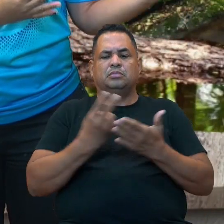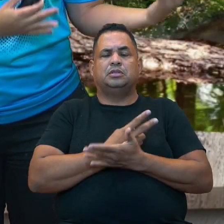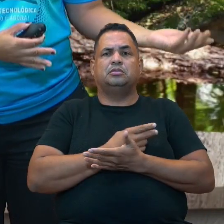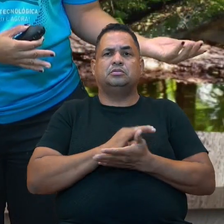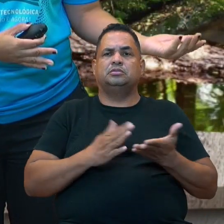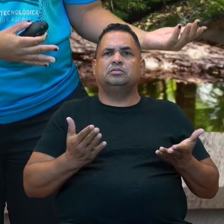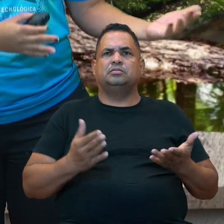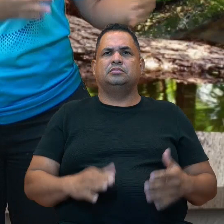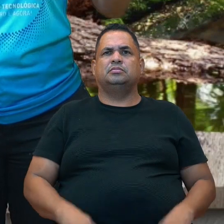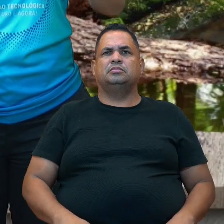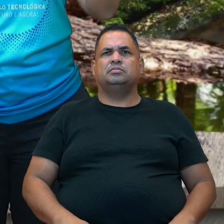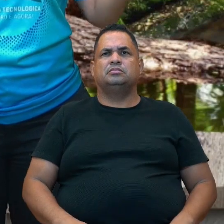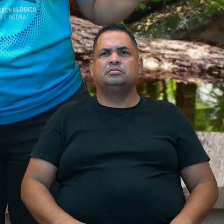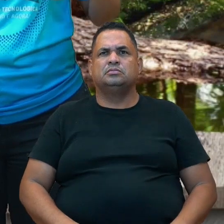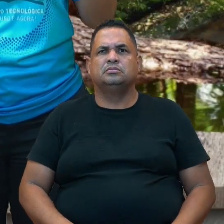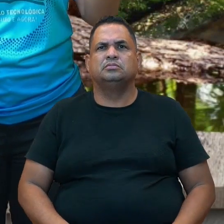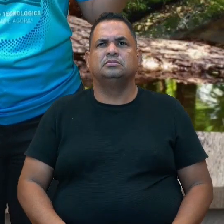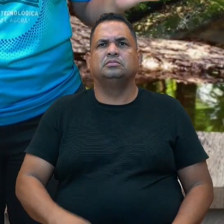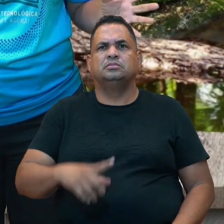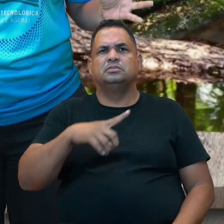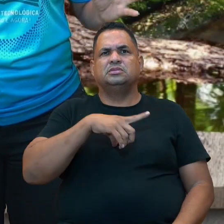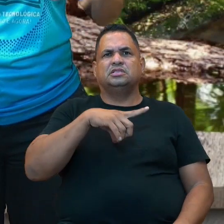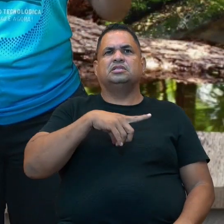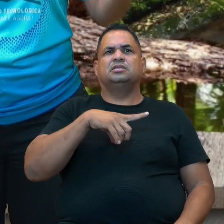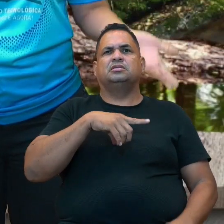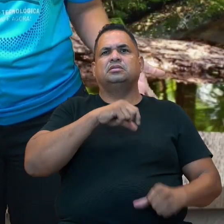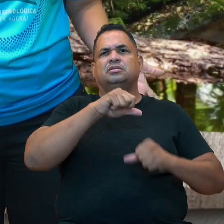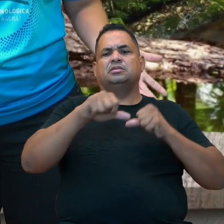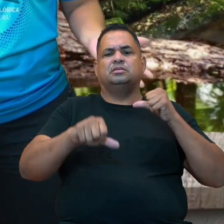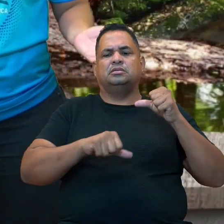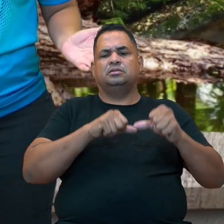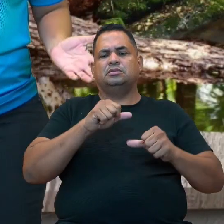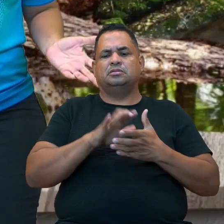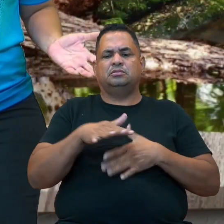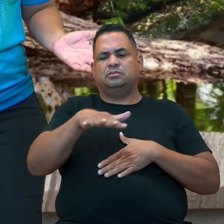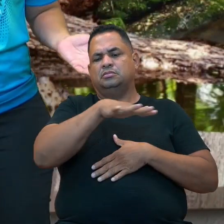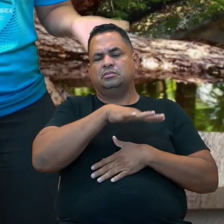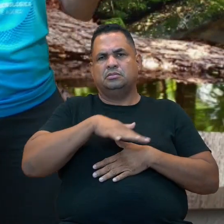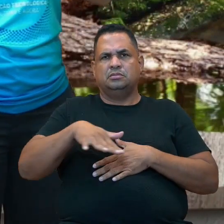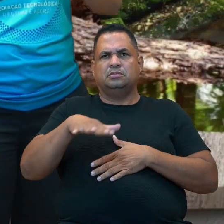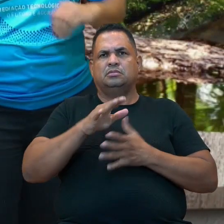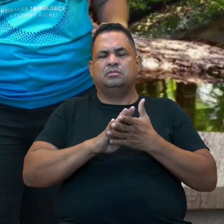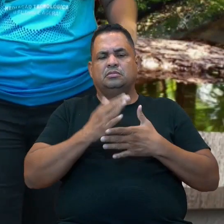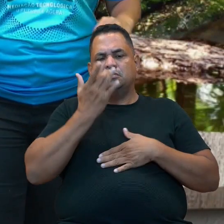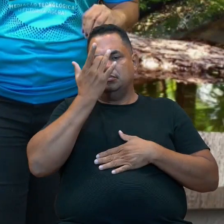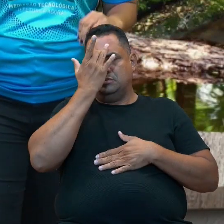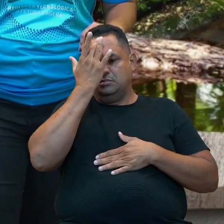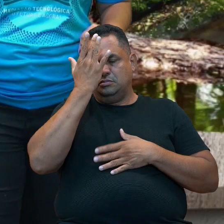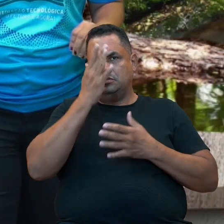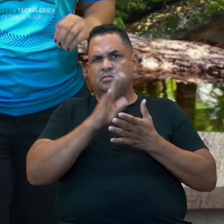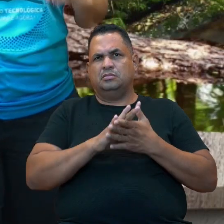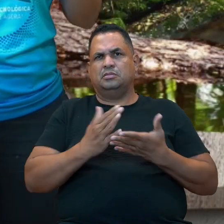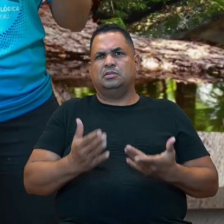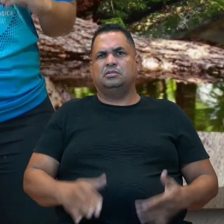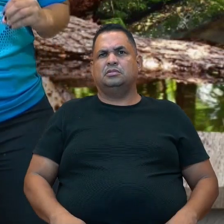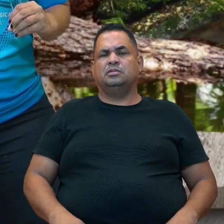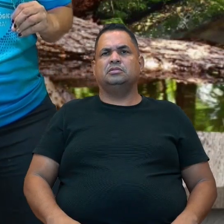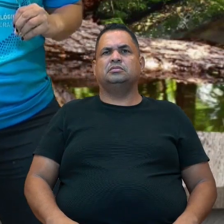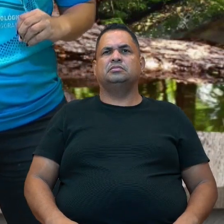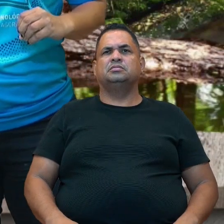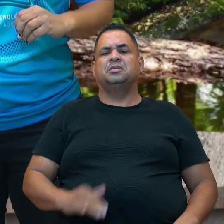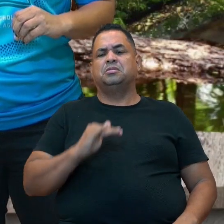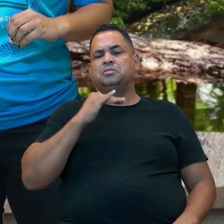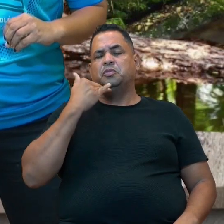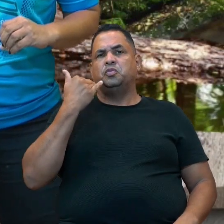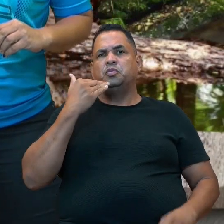forem iguaizinhas, tiver alguma alteração no ambiente, elas vão ser mais facilmente sucumbidas, tá bom? E aí a gente